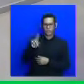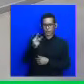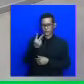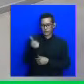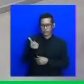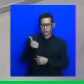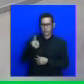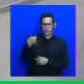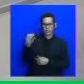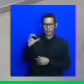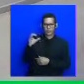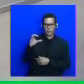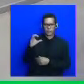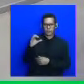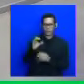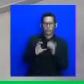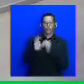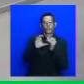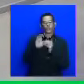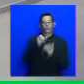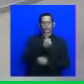3.720.432,26 reais para o concurso